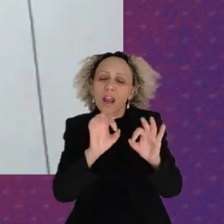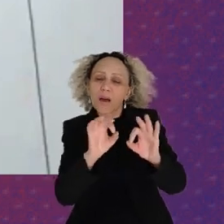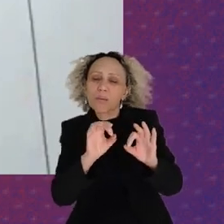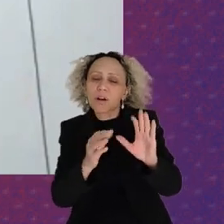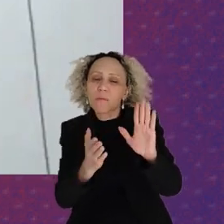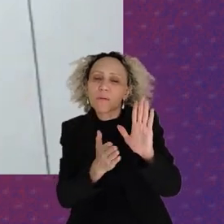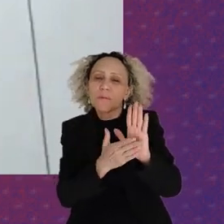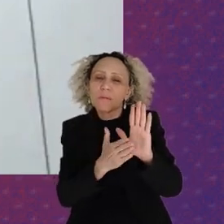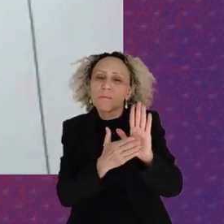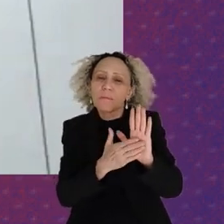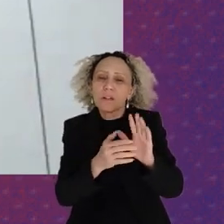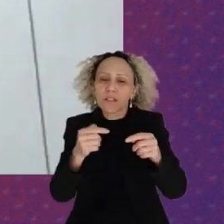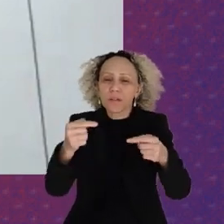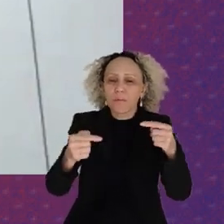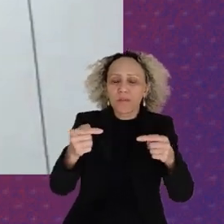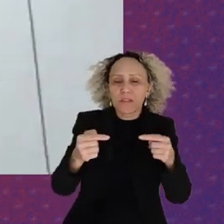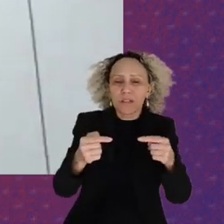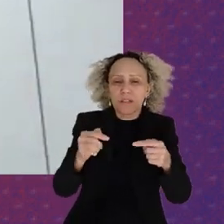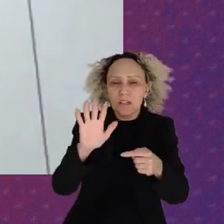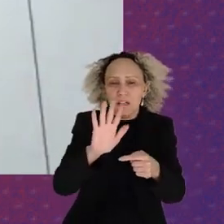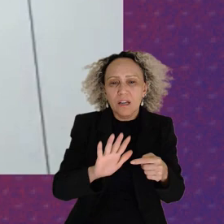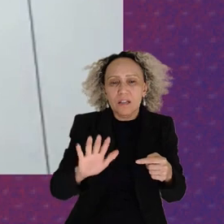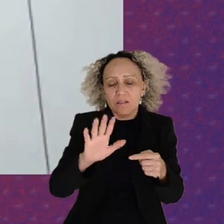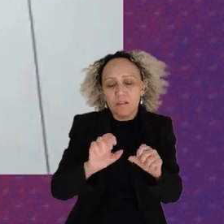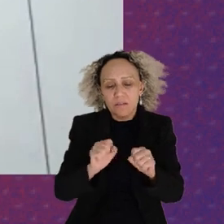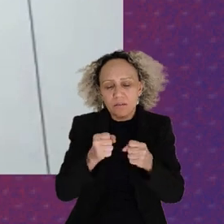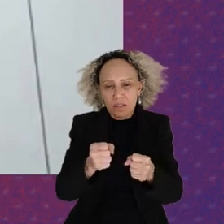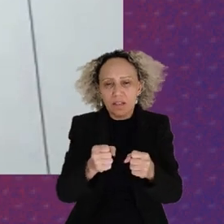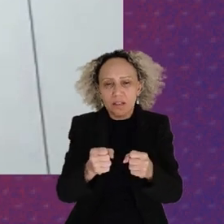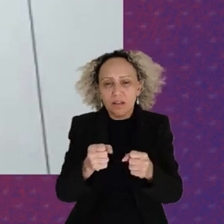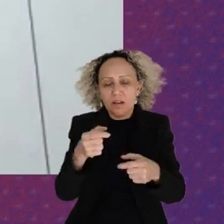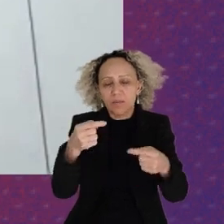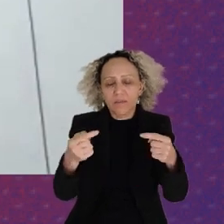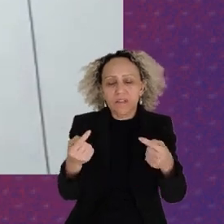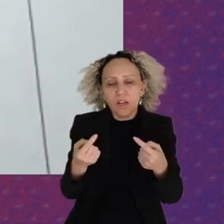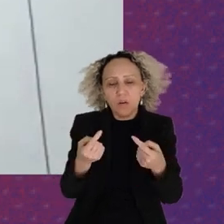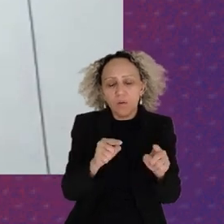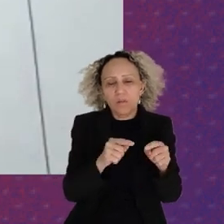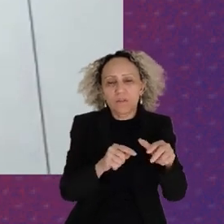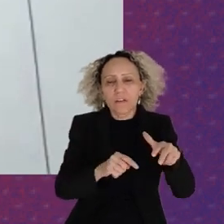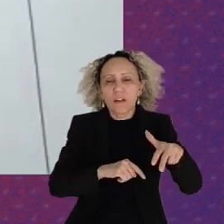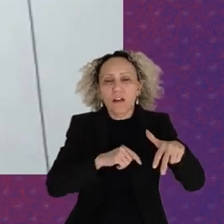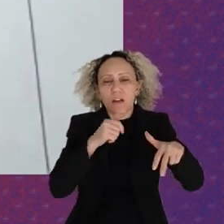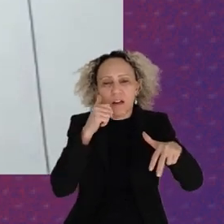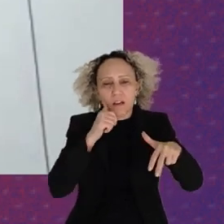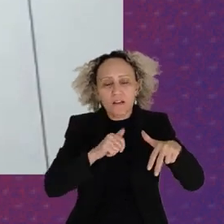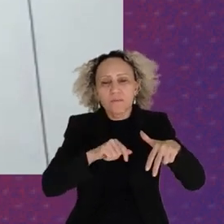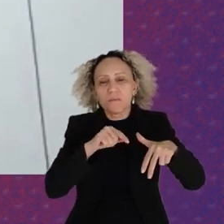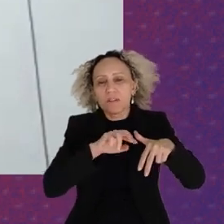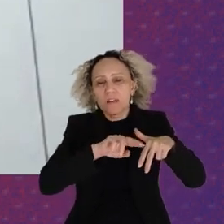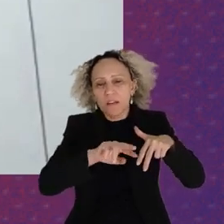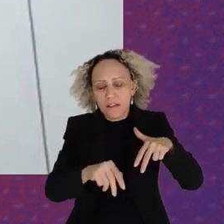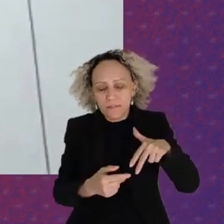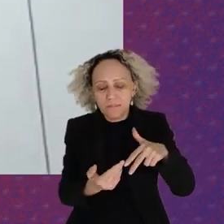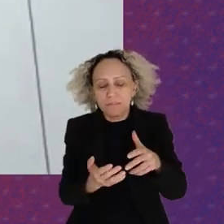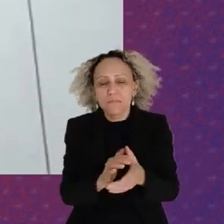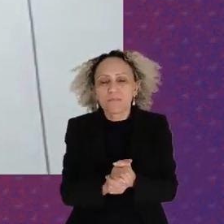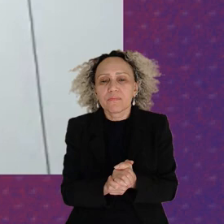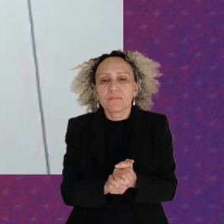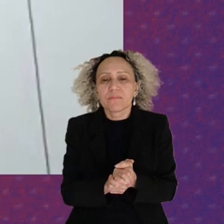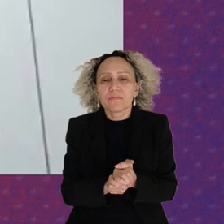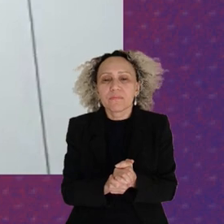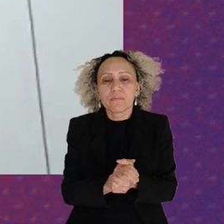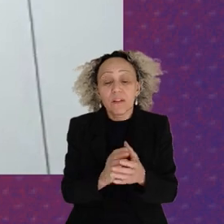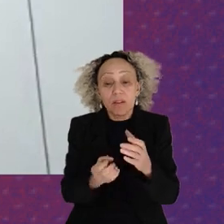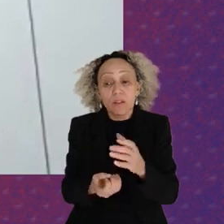política nacional de enfrentamento à violência política contra as mulheres. Então, esse GTI tem que apresentar essa proposta da política,